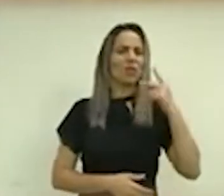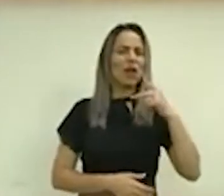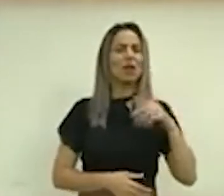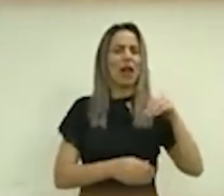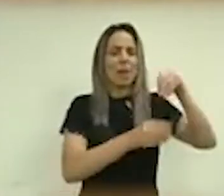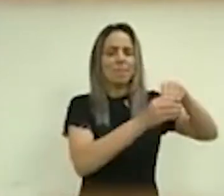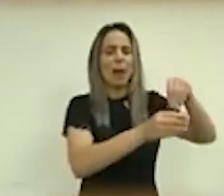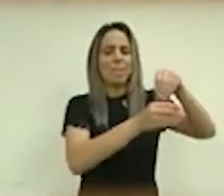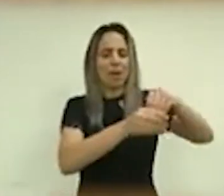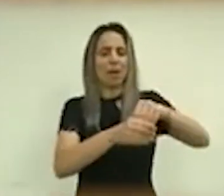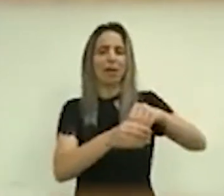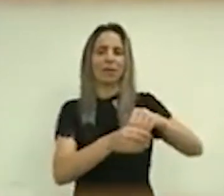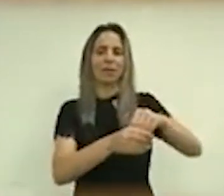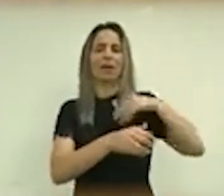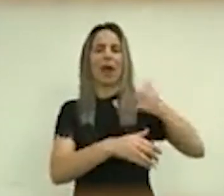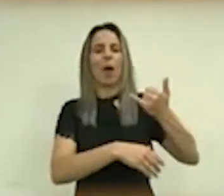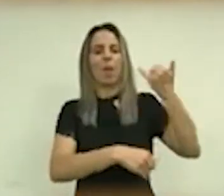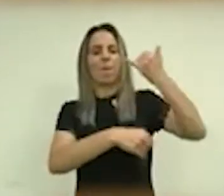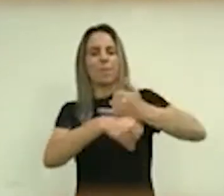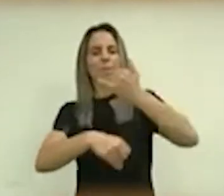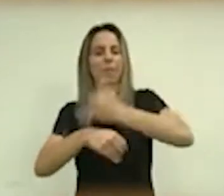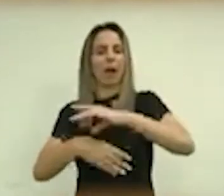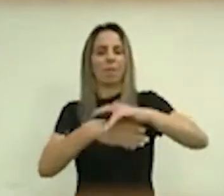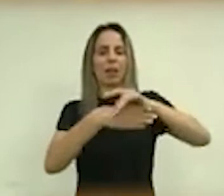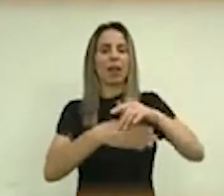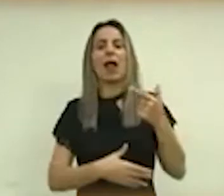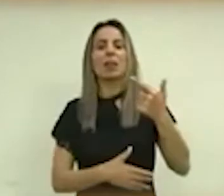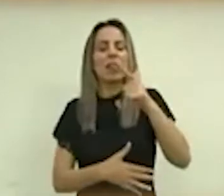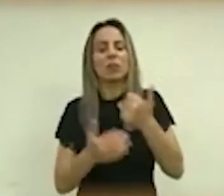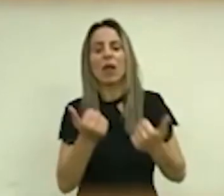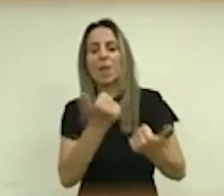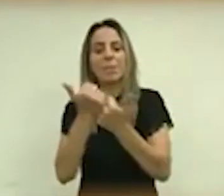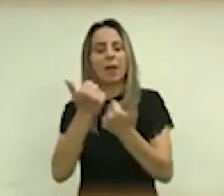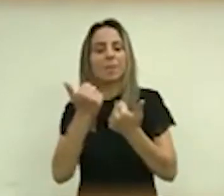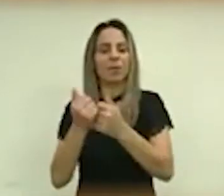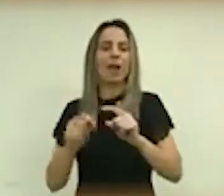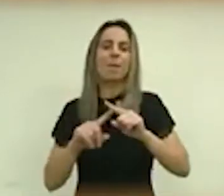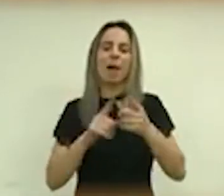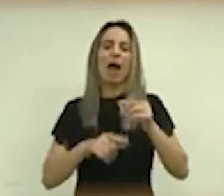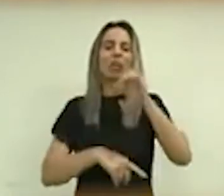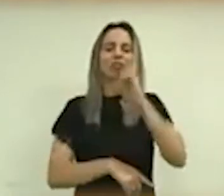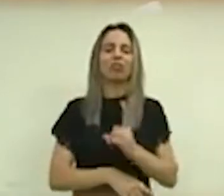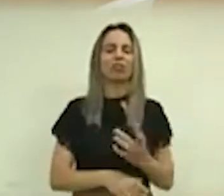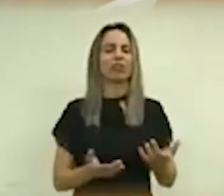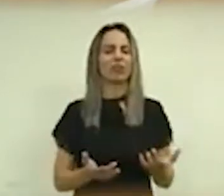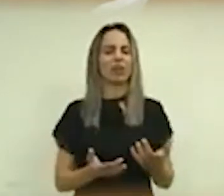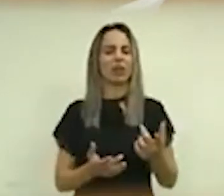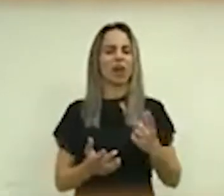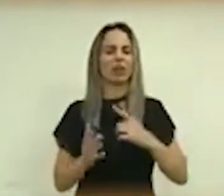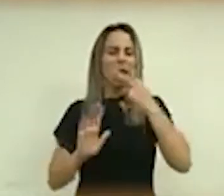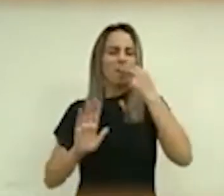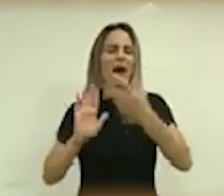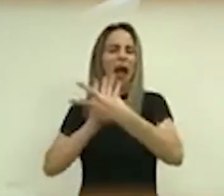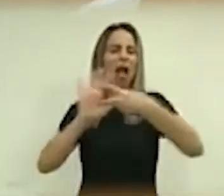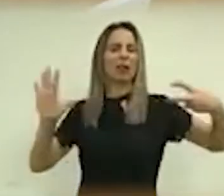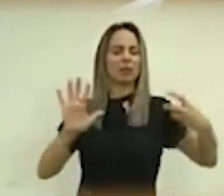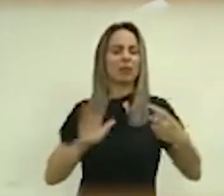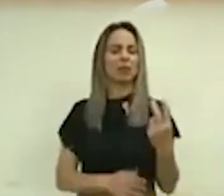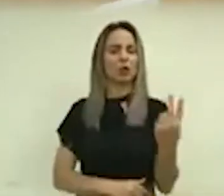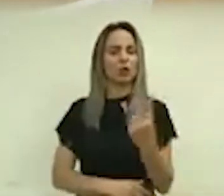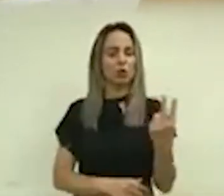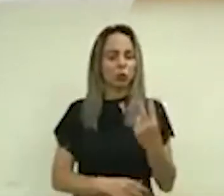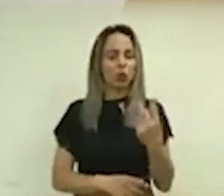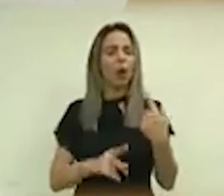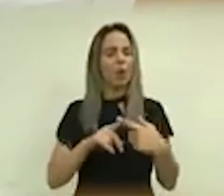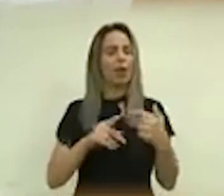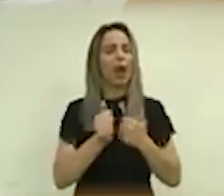do presidente e do vice-presidente desta casa não possuem assessores lotados, mas diretores? A violação parece ser dupla, porque